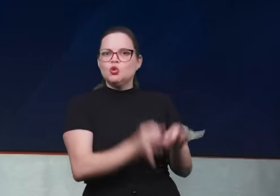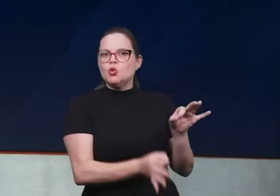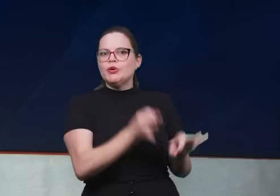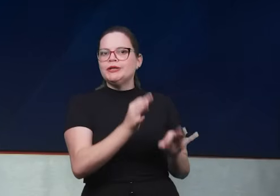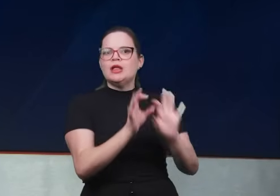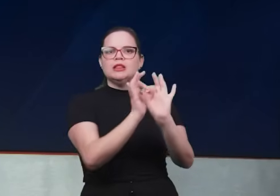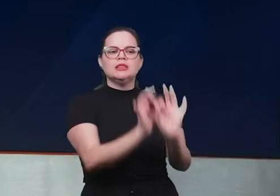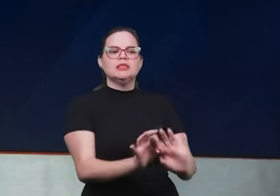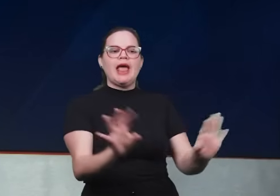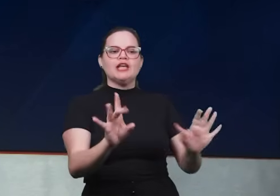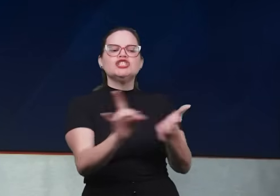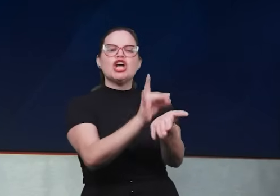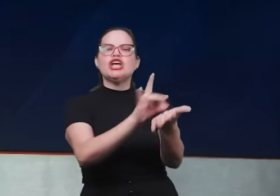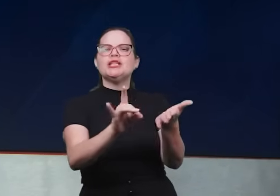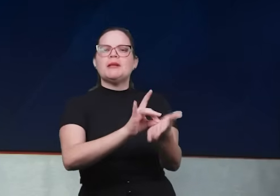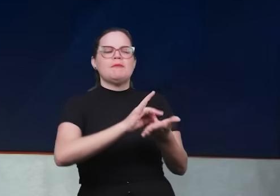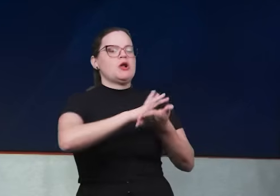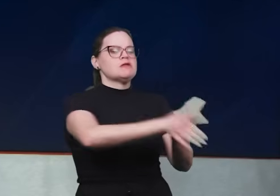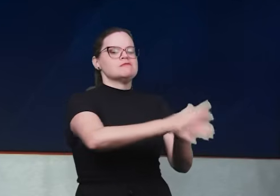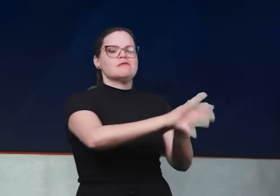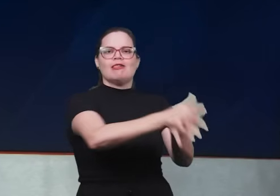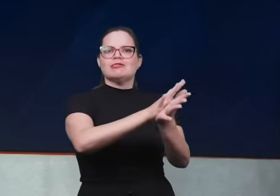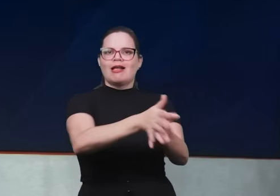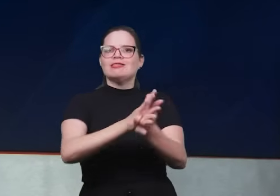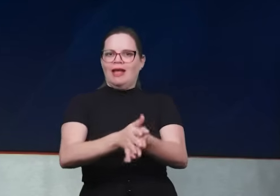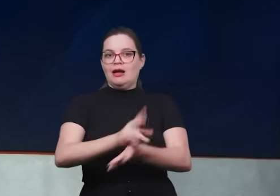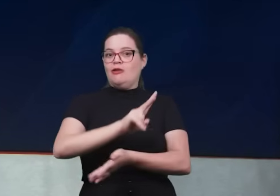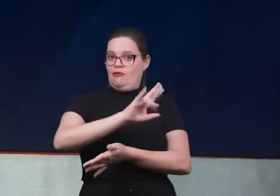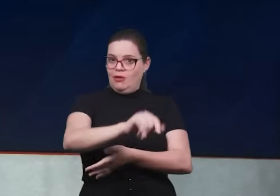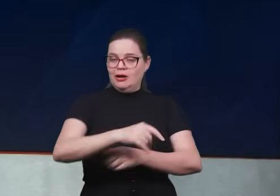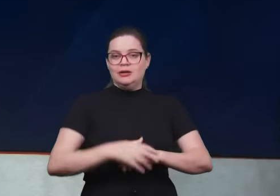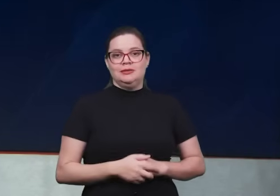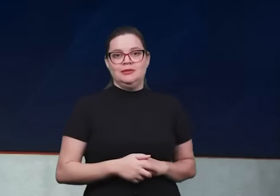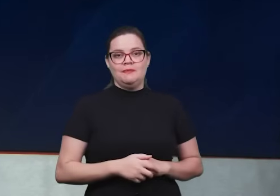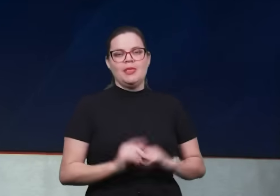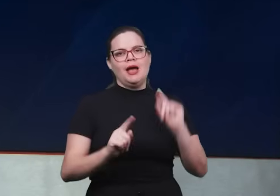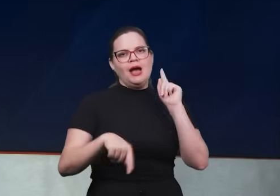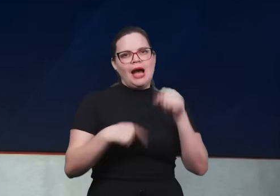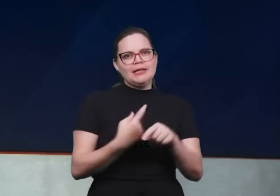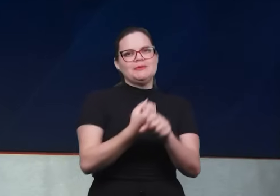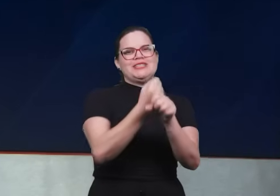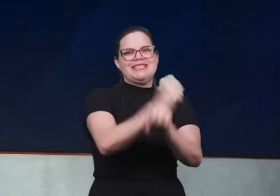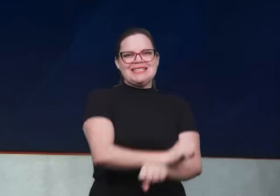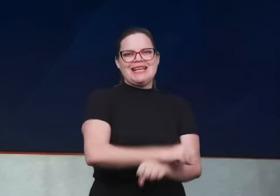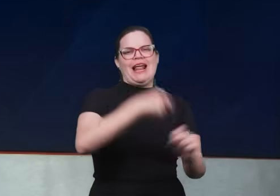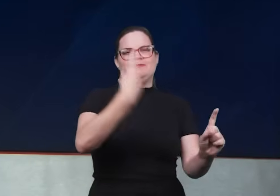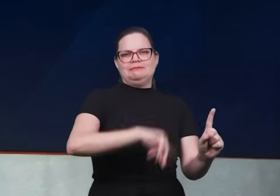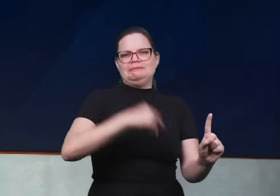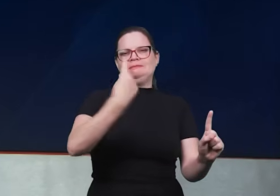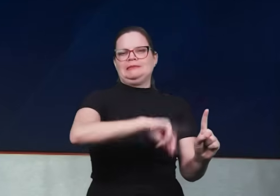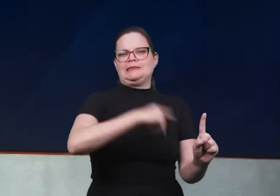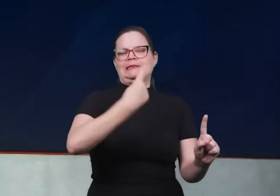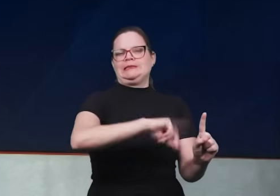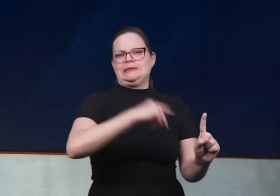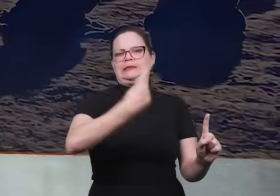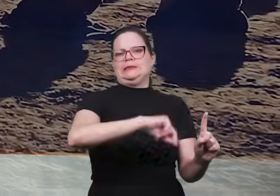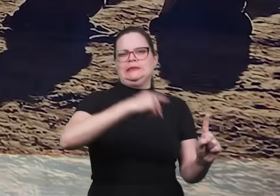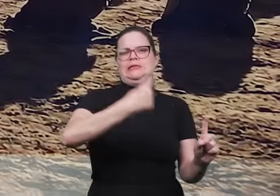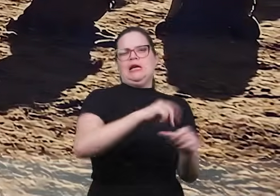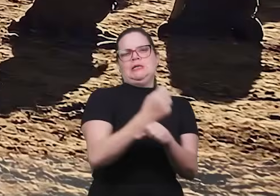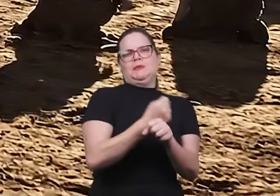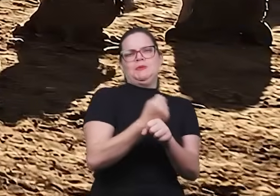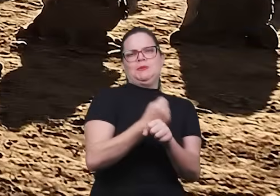redor os invadissem e explorassem. Então, após anos de escravidão e exploração,